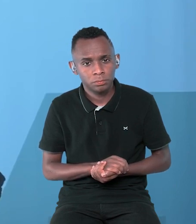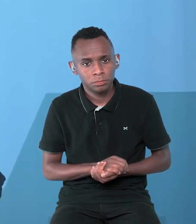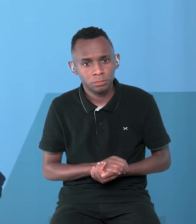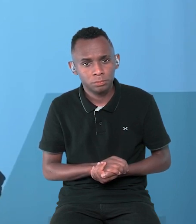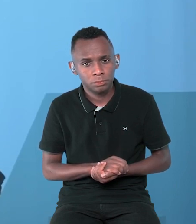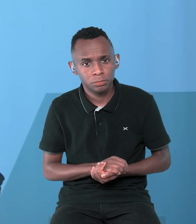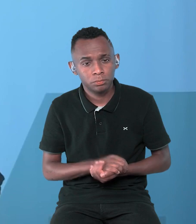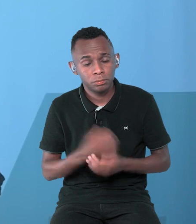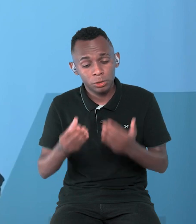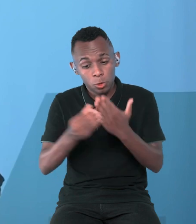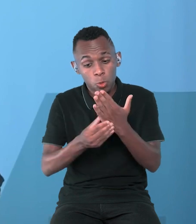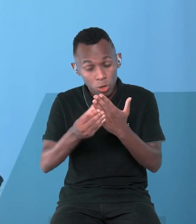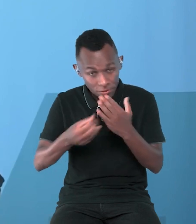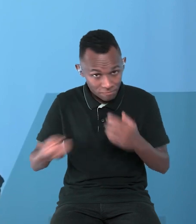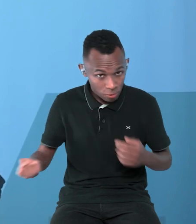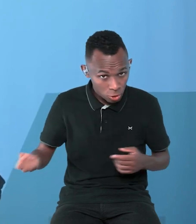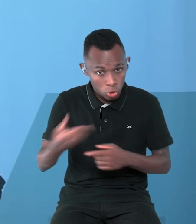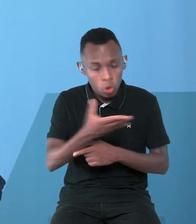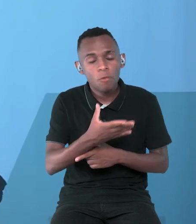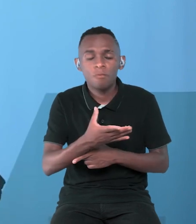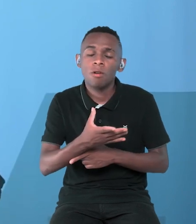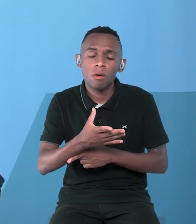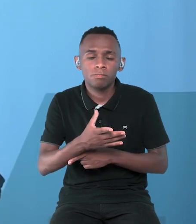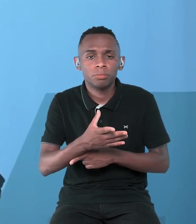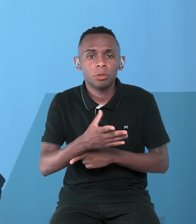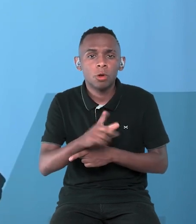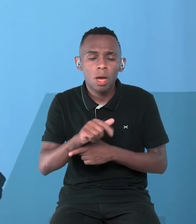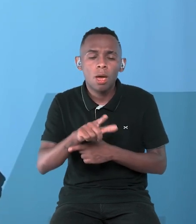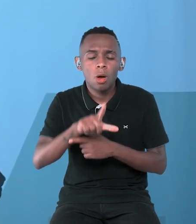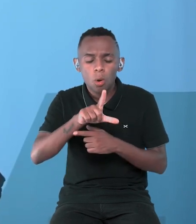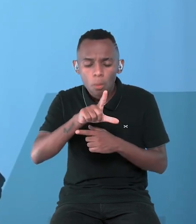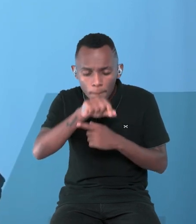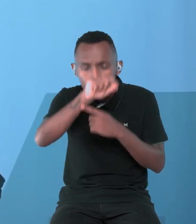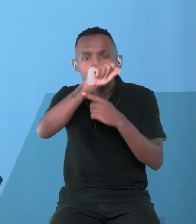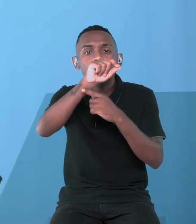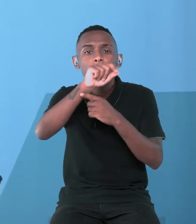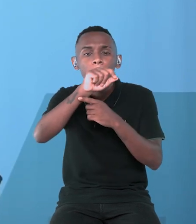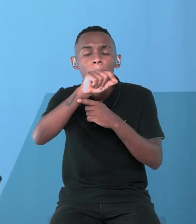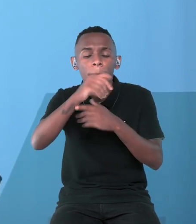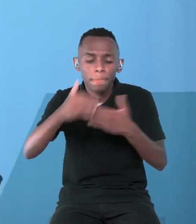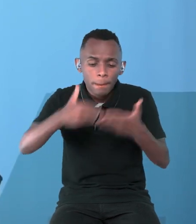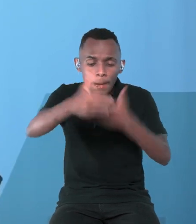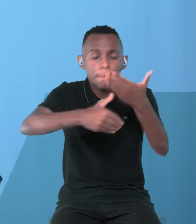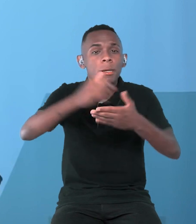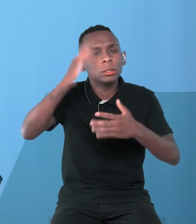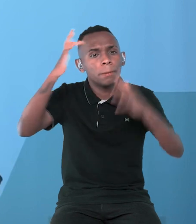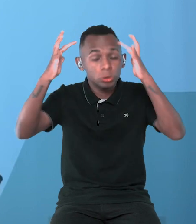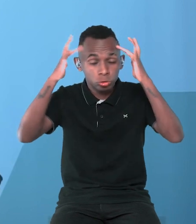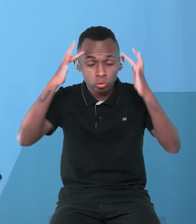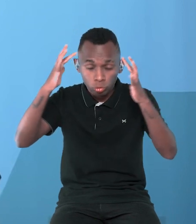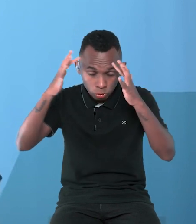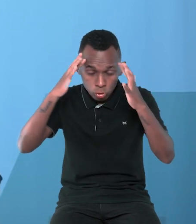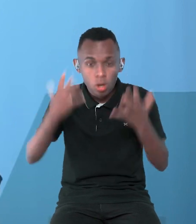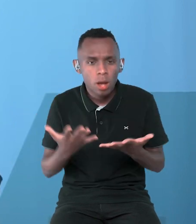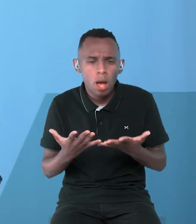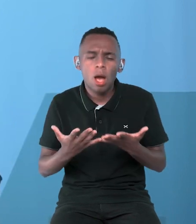autores. Seu livro mais recente, Um Pássaro para Sonhar, que está sendo lançado aqui conosco hoje,